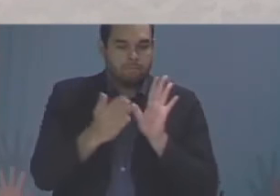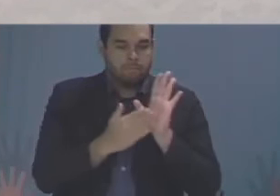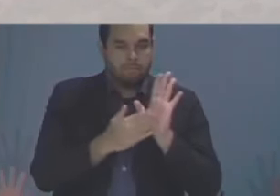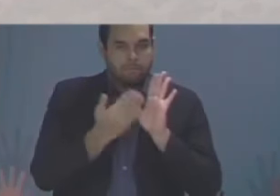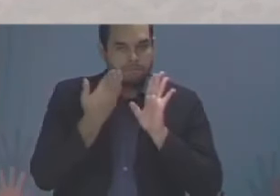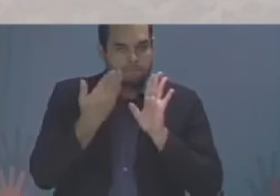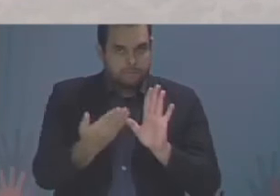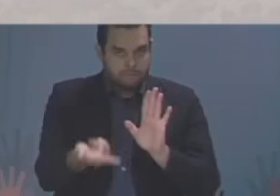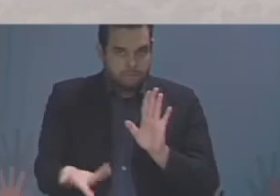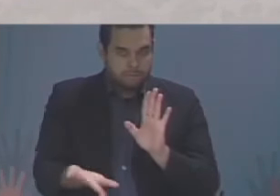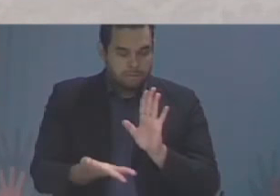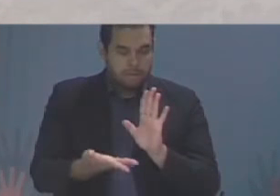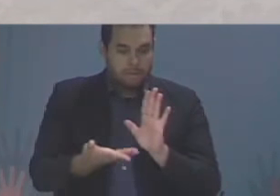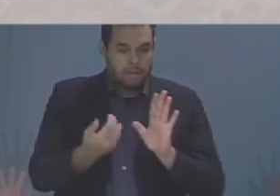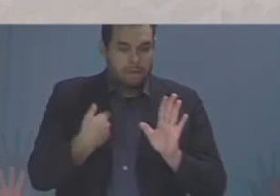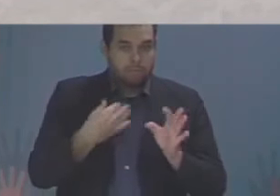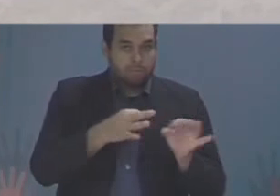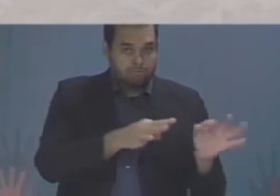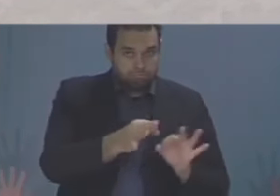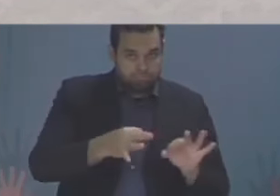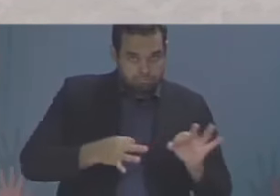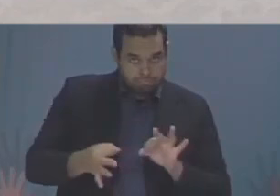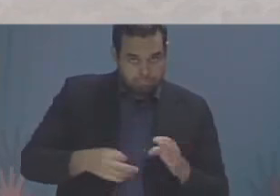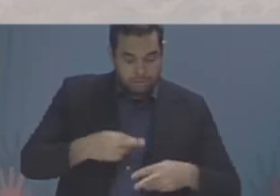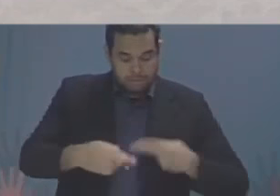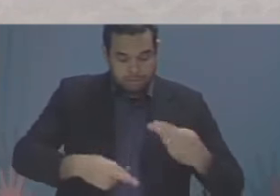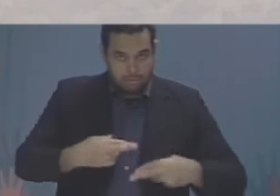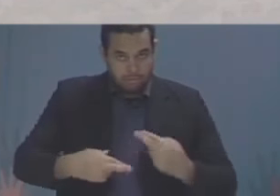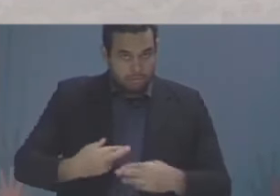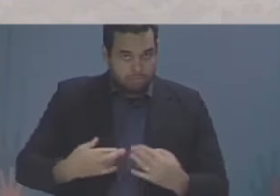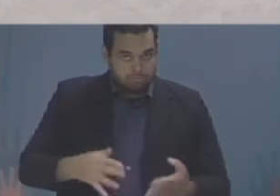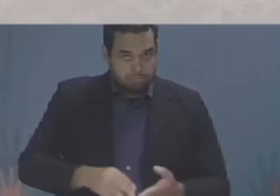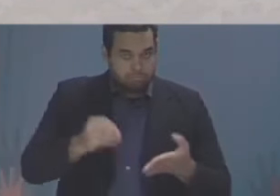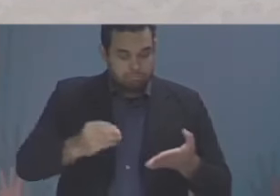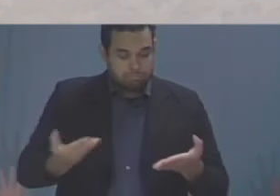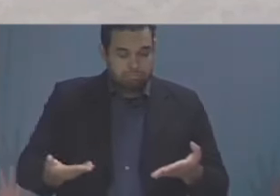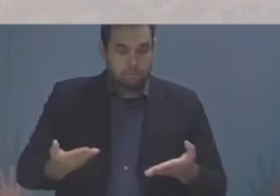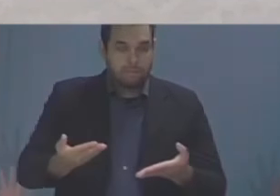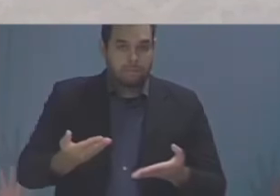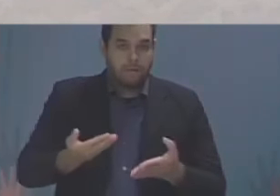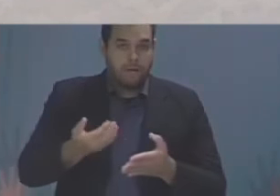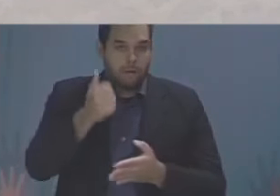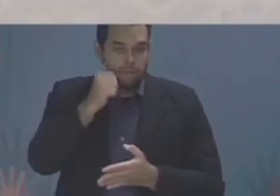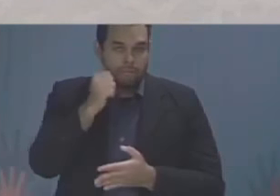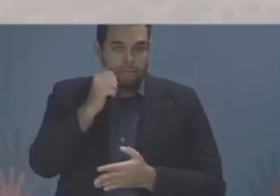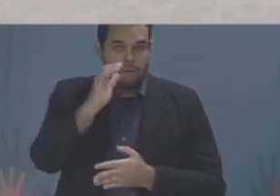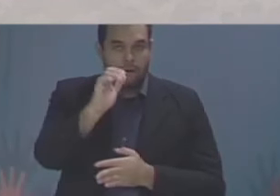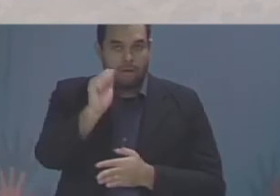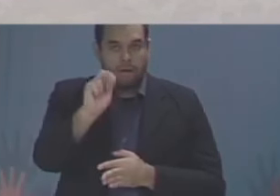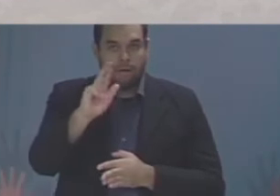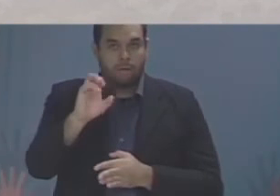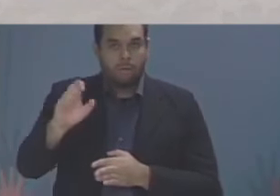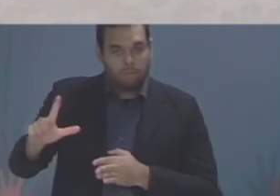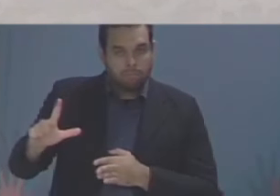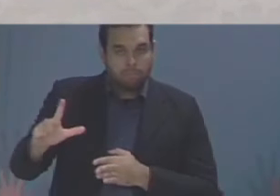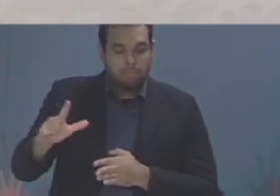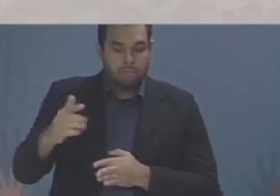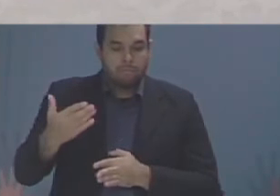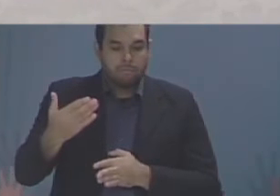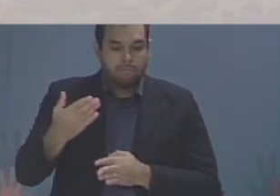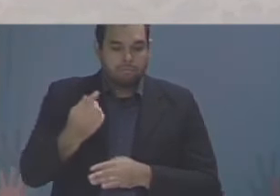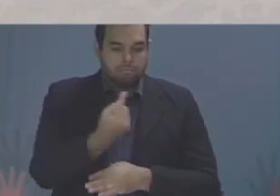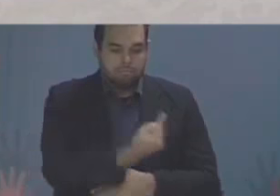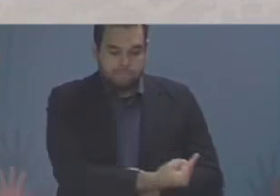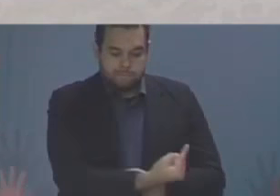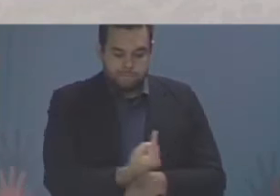Então, a ordem das falas será definida em sorteio a ser realizado, né, pela Carol. Cada